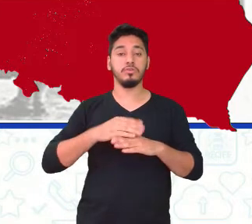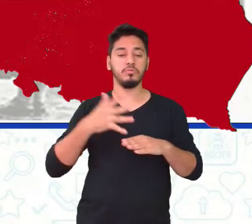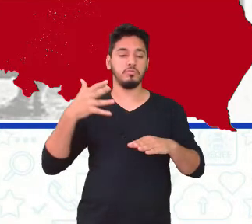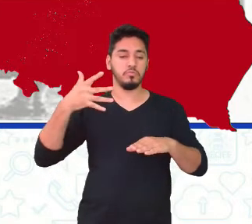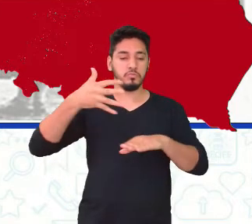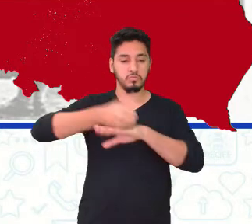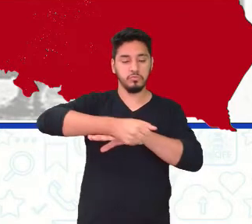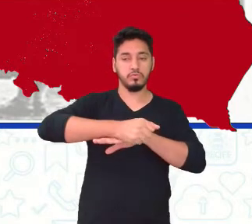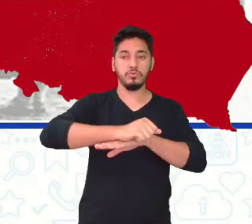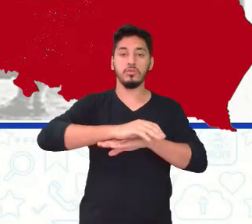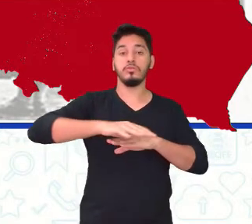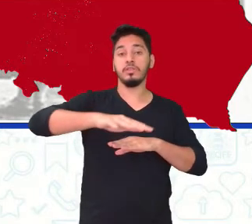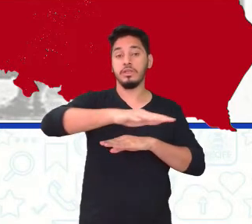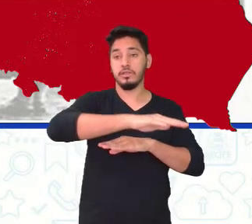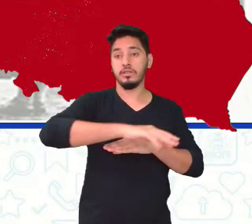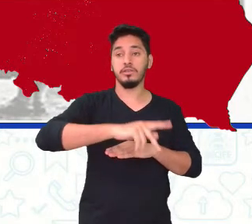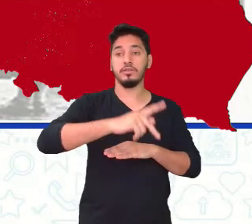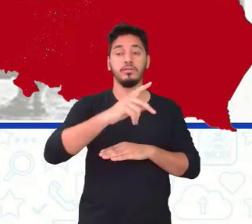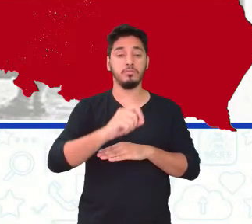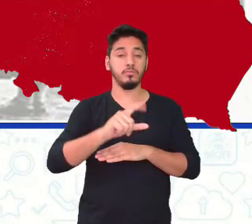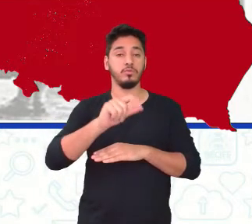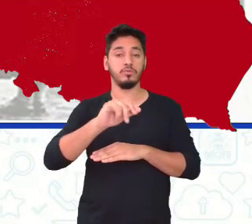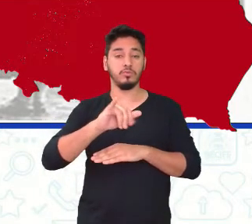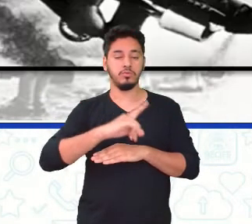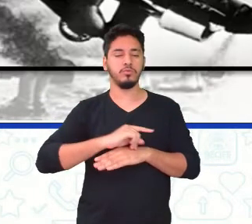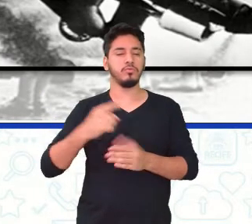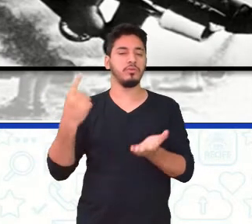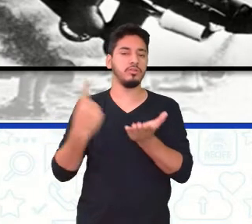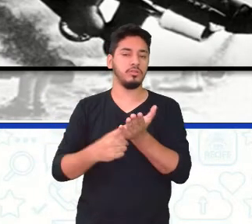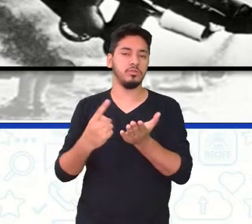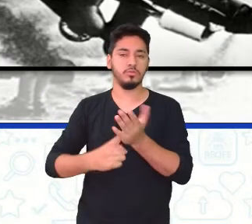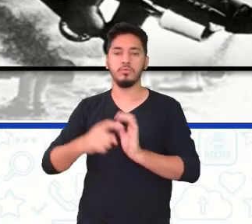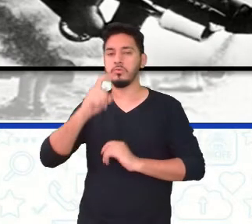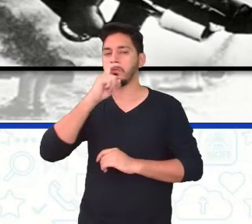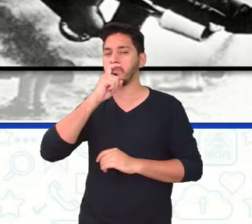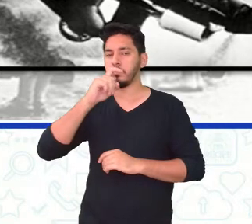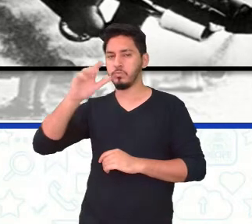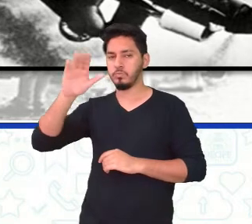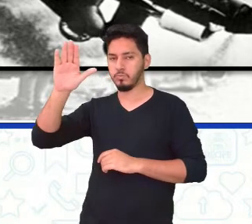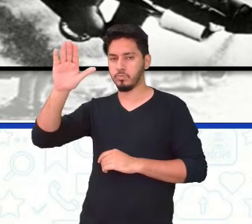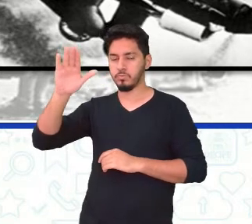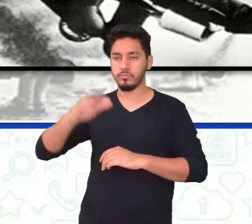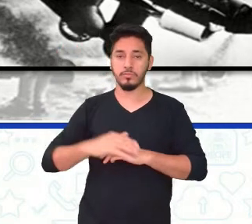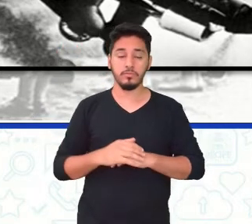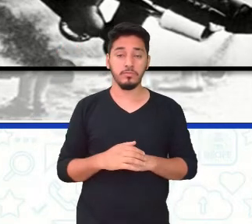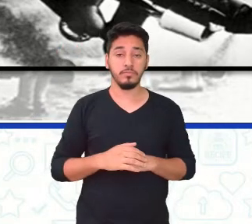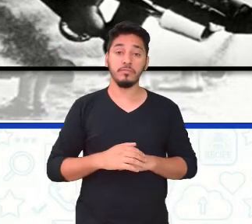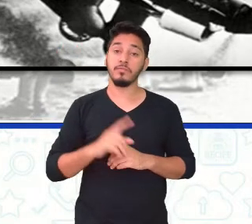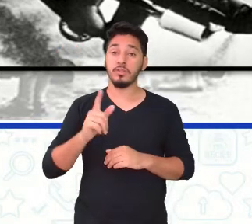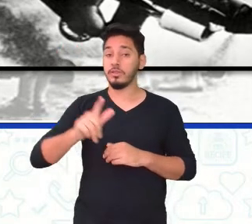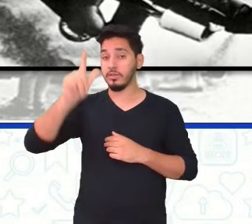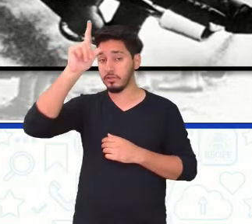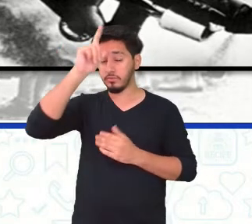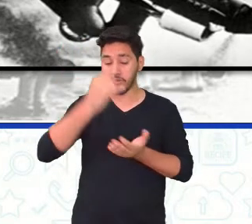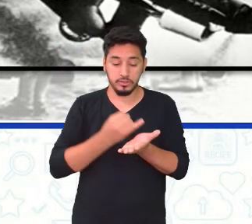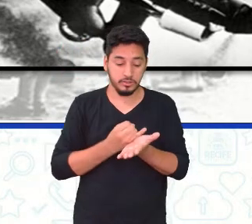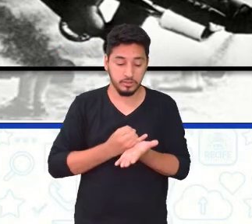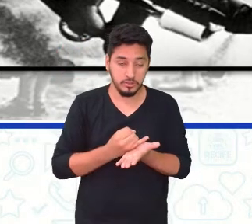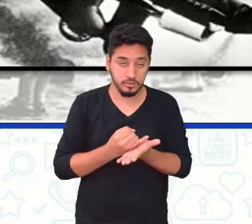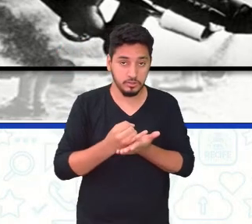né, da Polônia, conforme o acordo aí com os nazistas, e a Alemanha